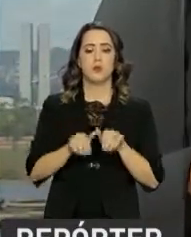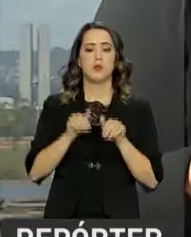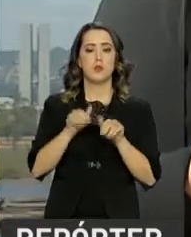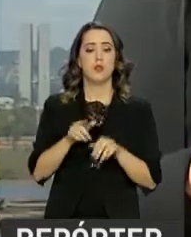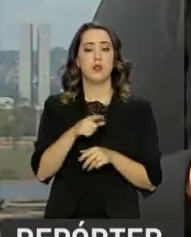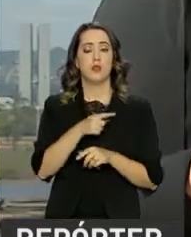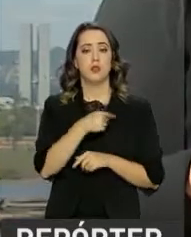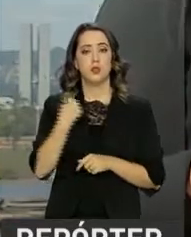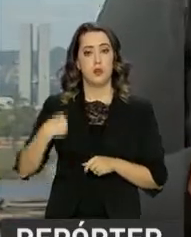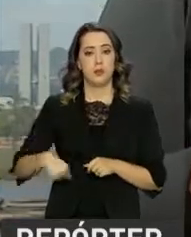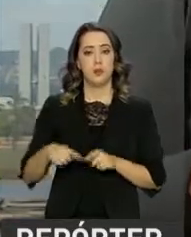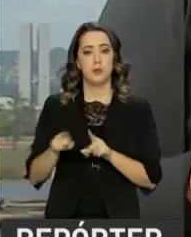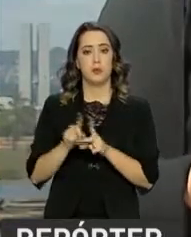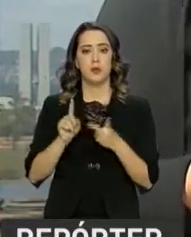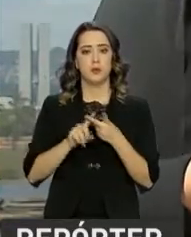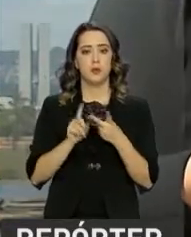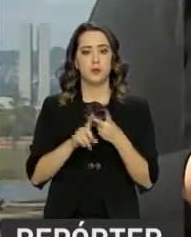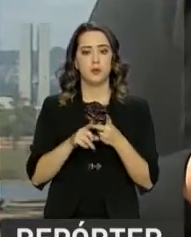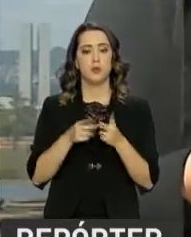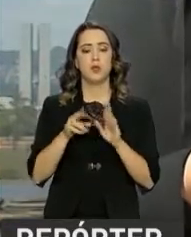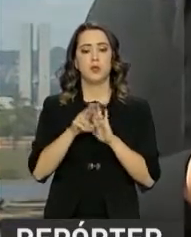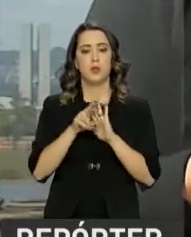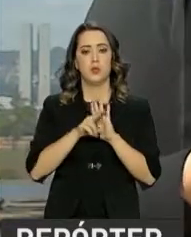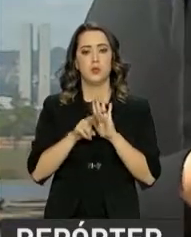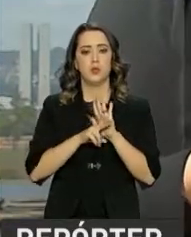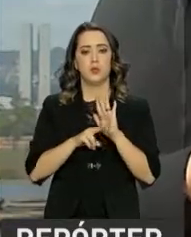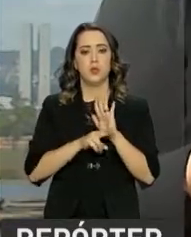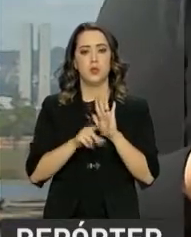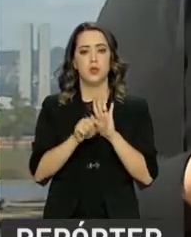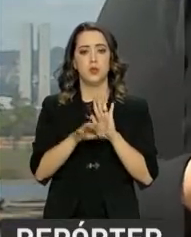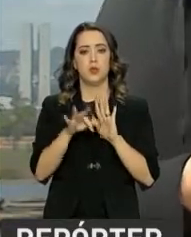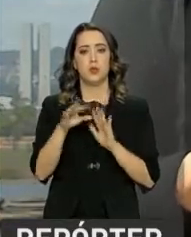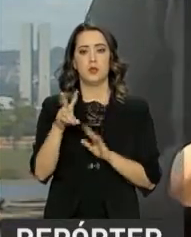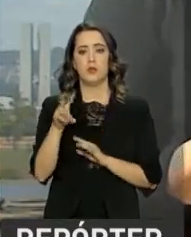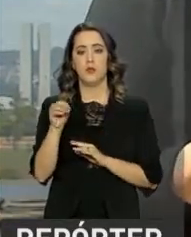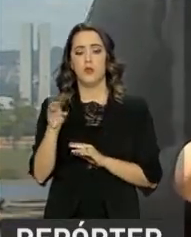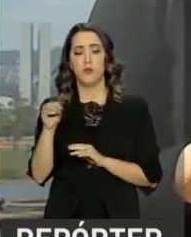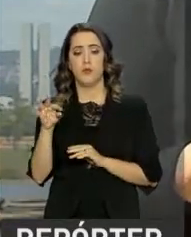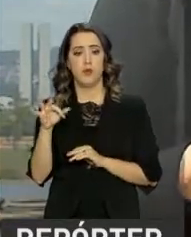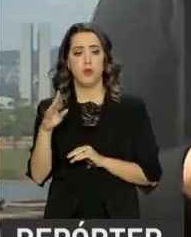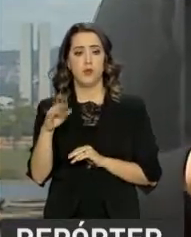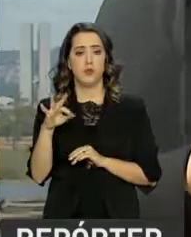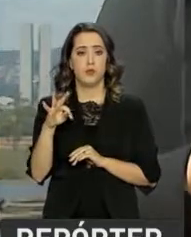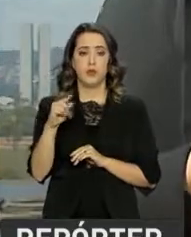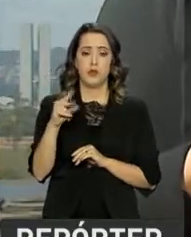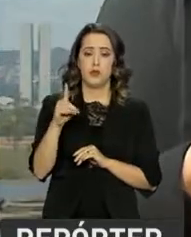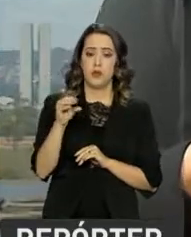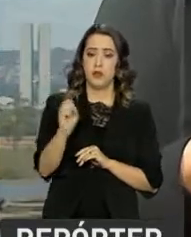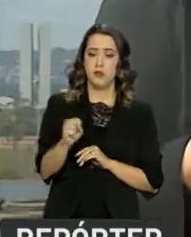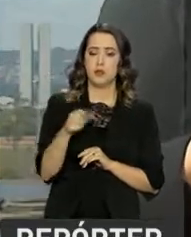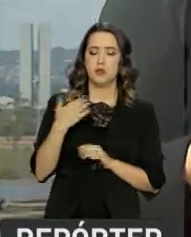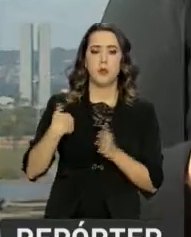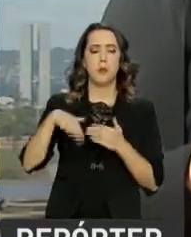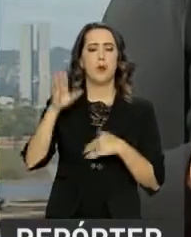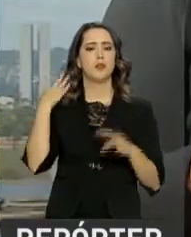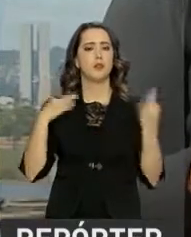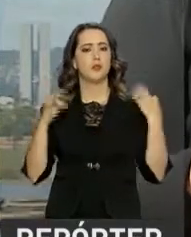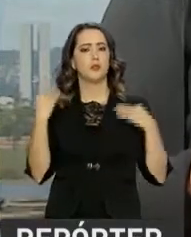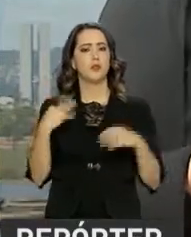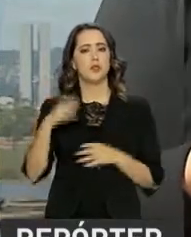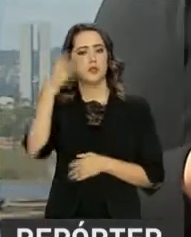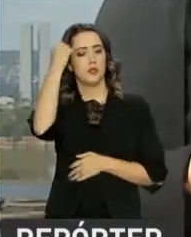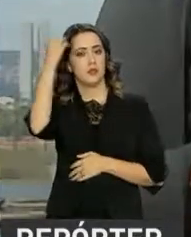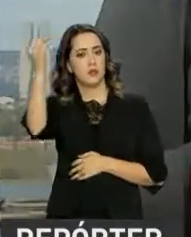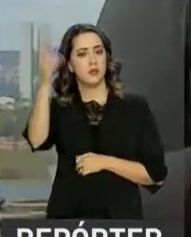a regulamentação dos voos fretados, também conhecidos como voos charter, contribuíram para o aumento do número de turistas pelo